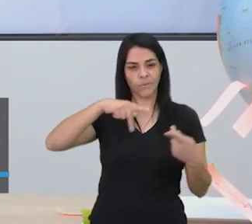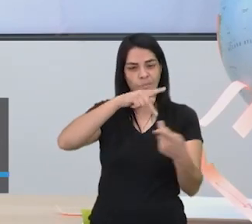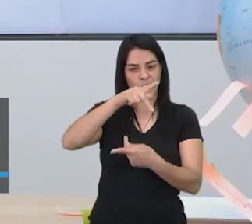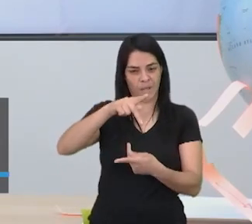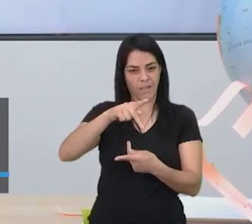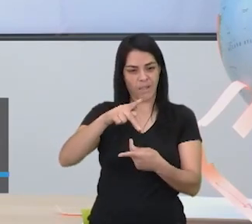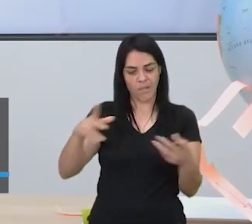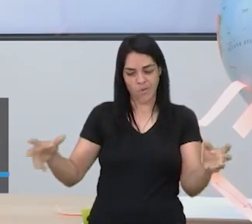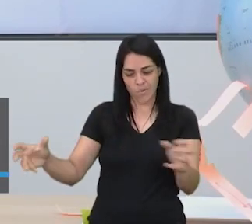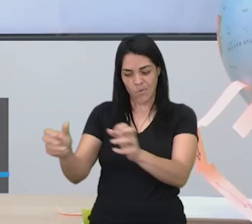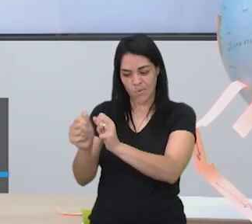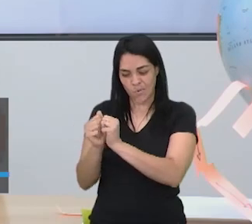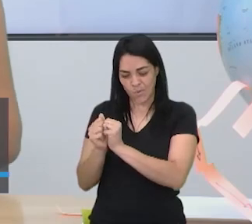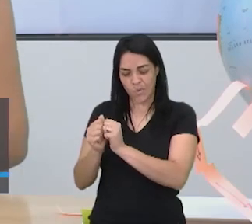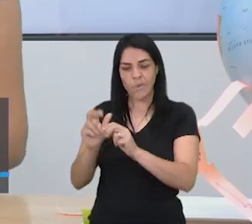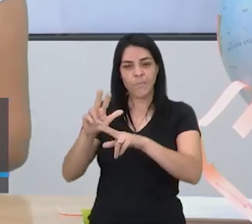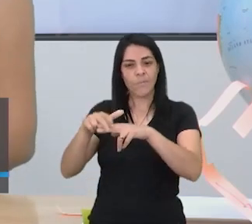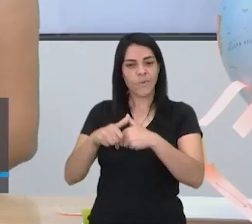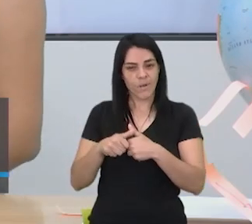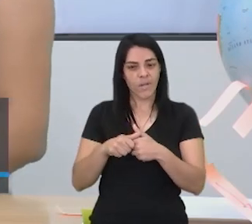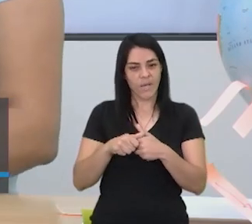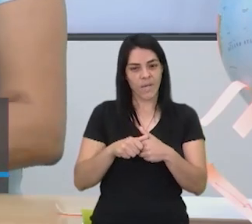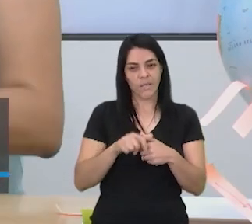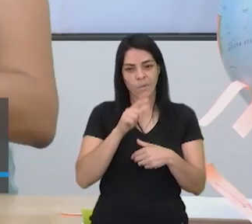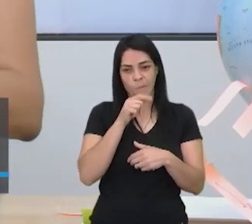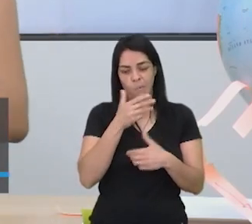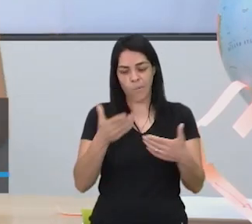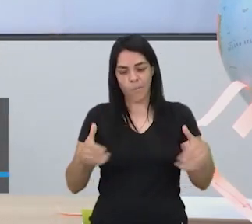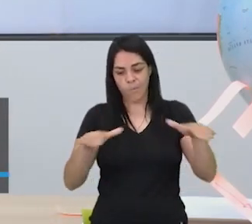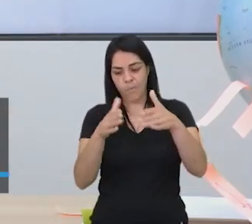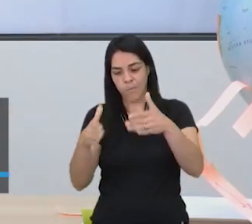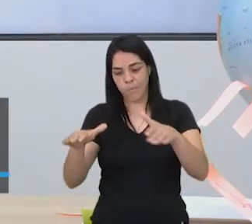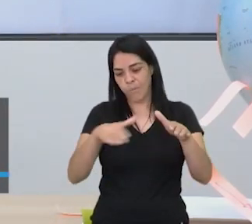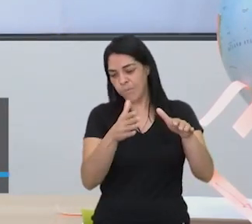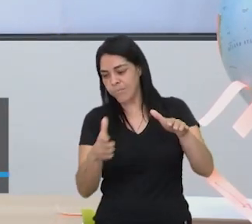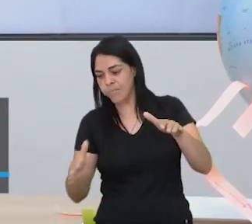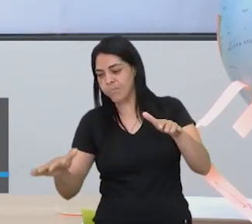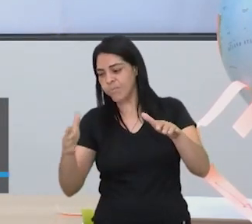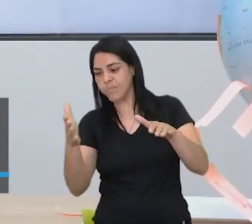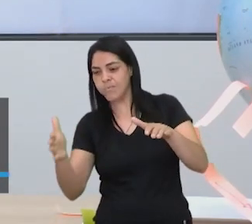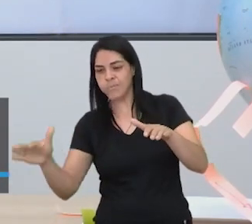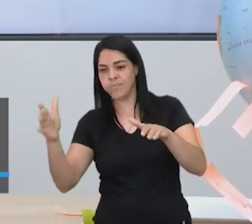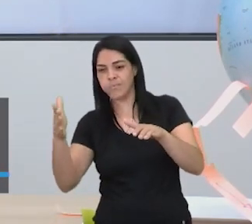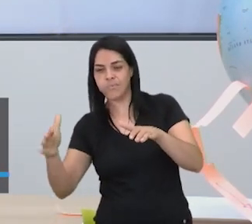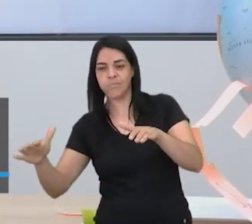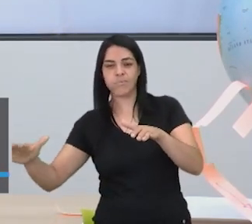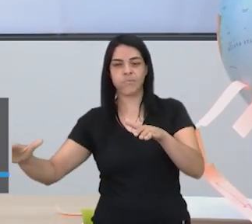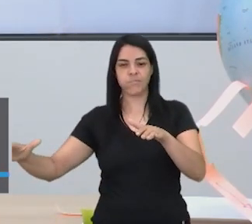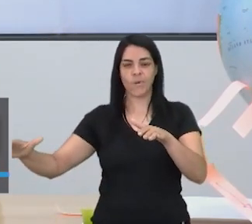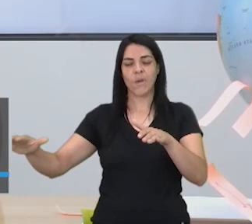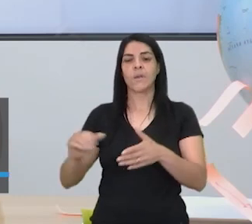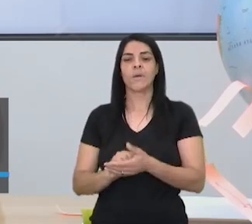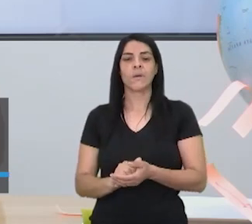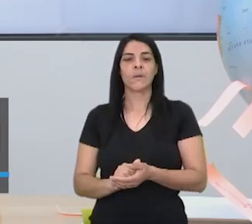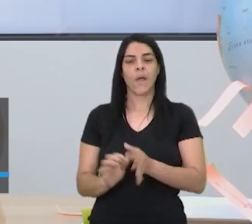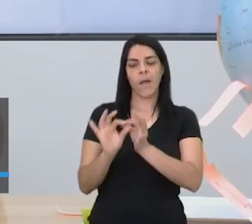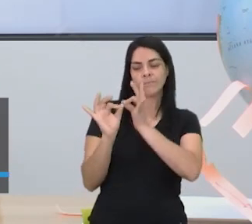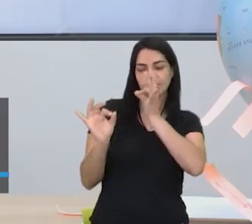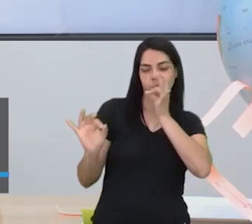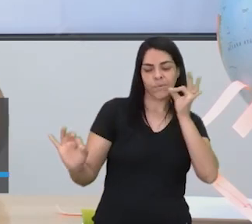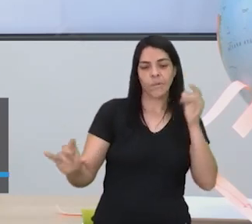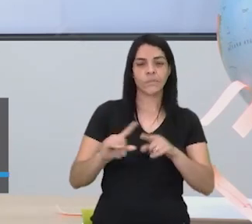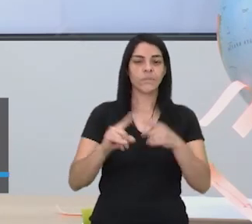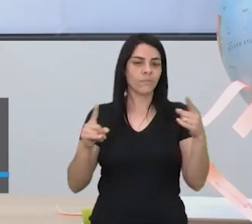por conta das correntes marinhas que vão levando esse lixo e acumulando nesses locais. Tá, Sumaia, mas tá longe de mim, eu não tô vendo, tá tudo